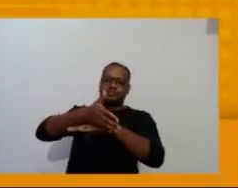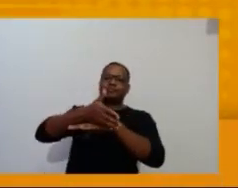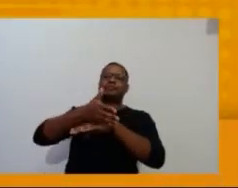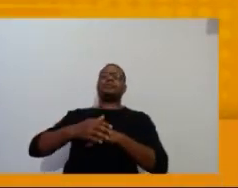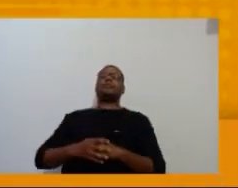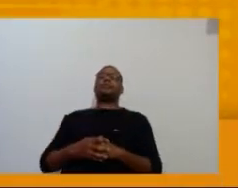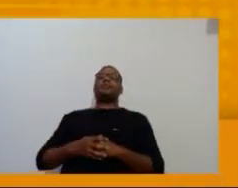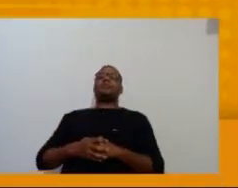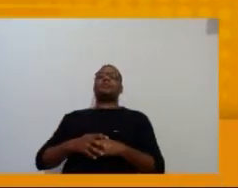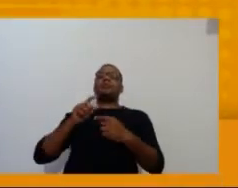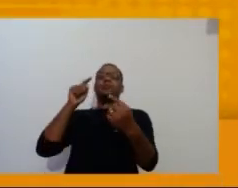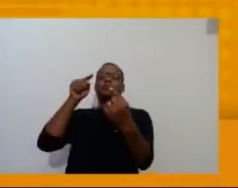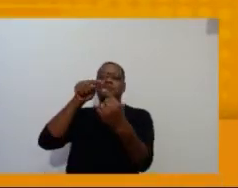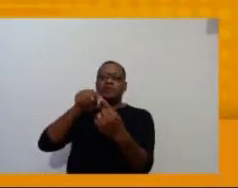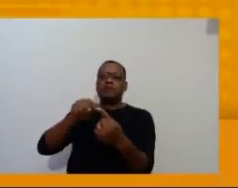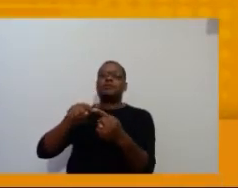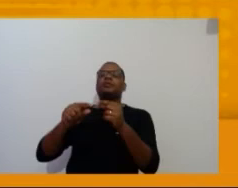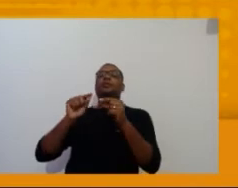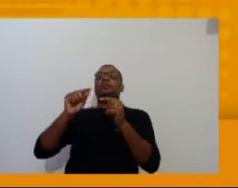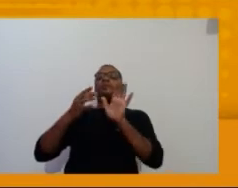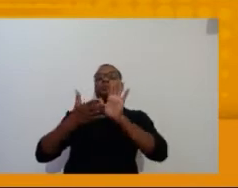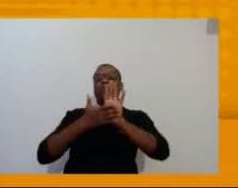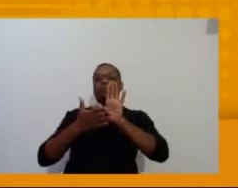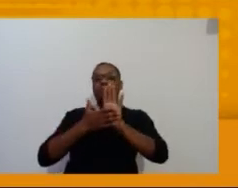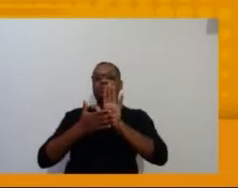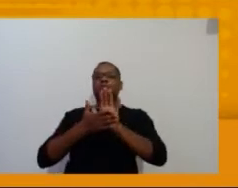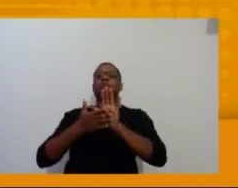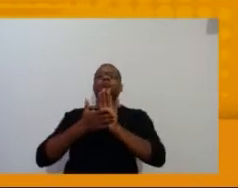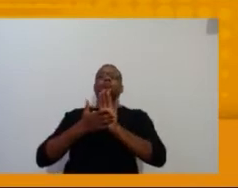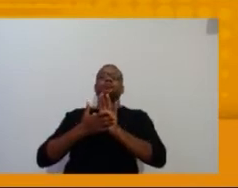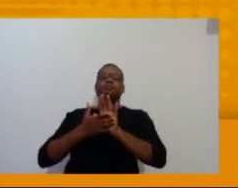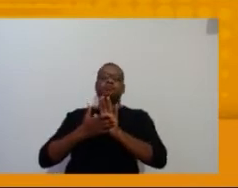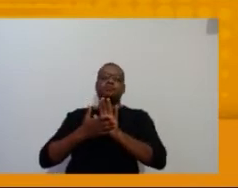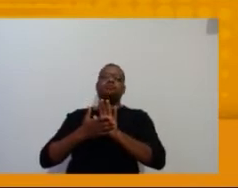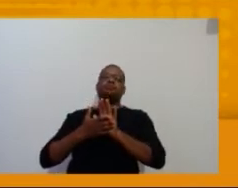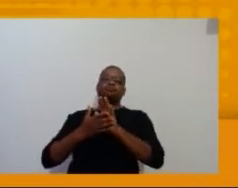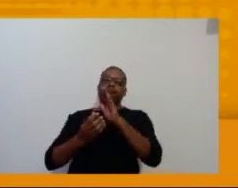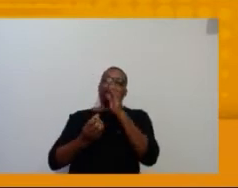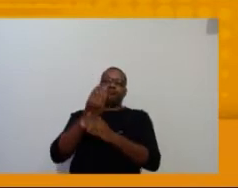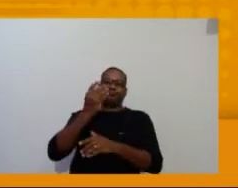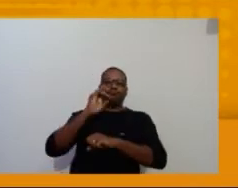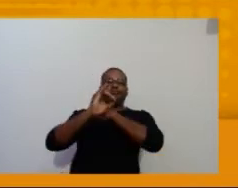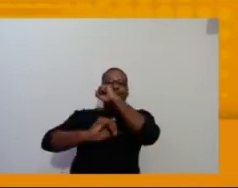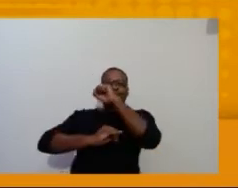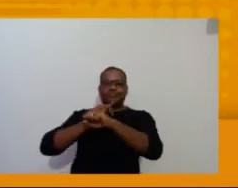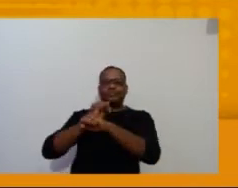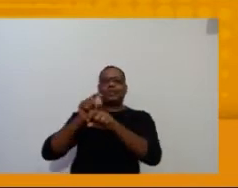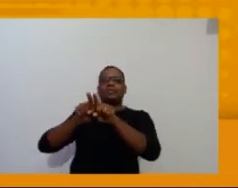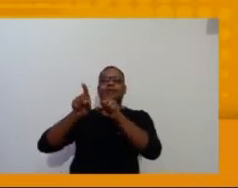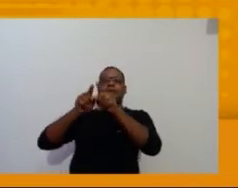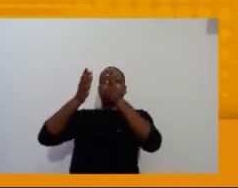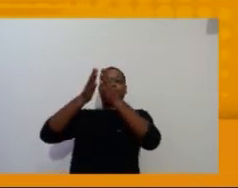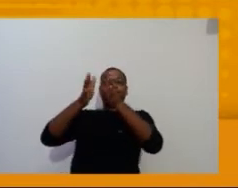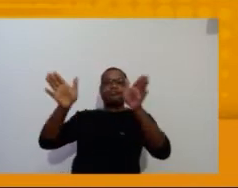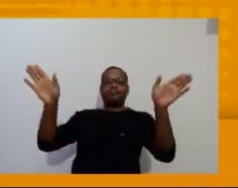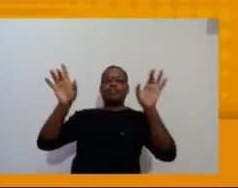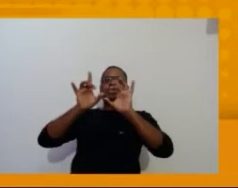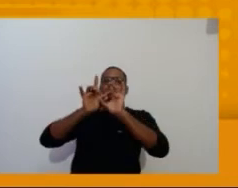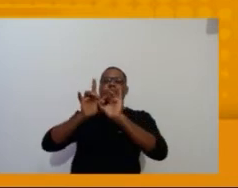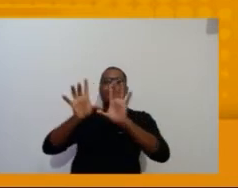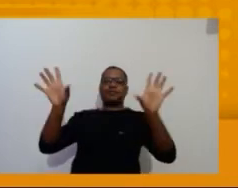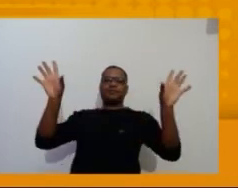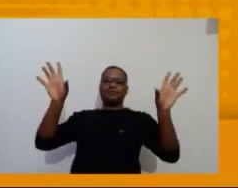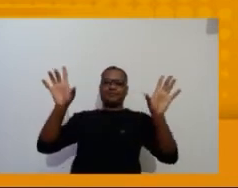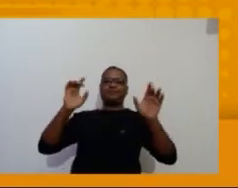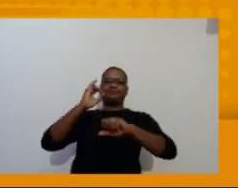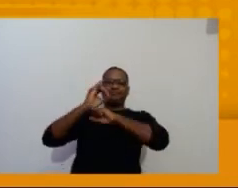com essa intenção, com esse propósito, e a gente, com o advento da internet e com a ampliação, a democratização do acesso à internet,